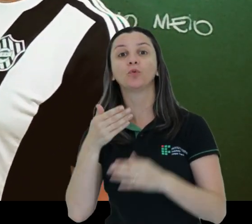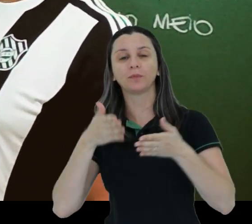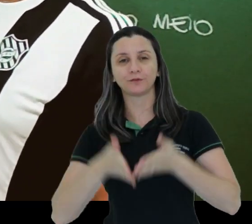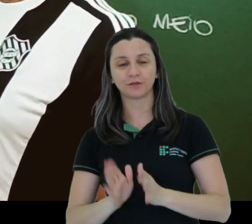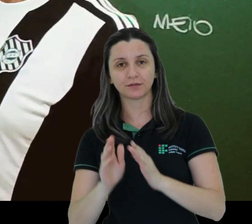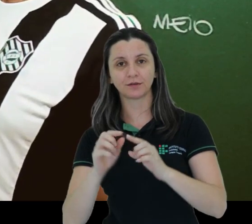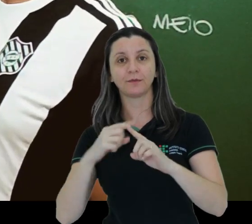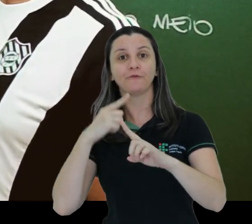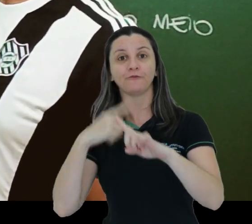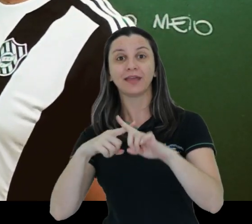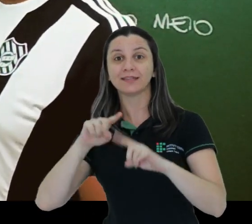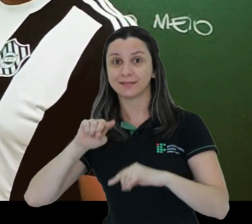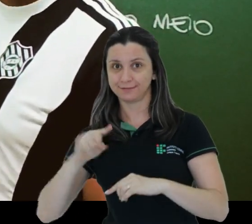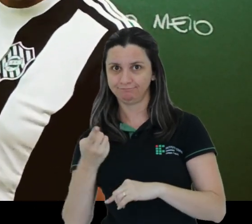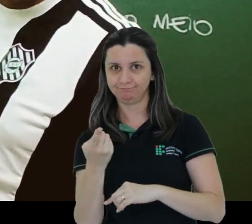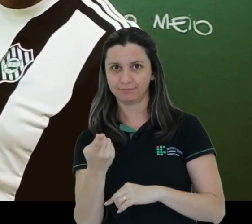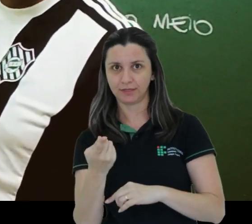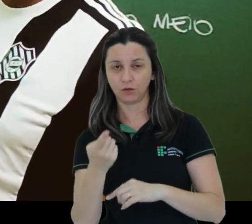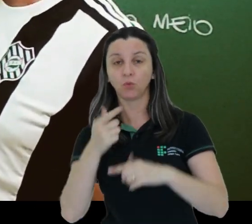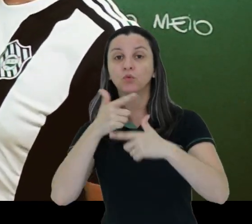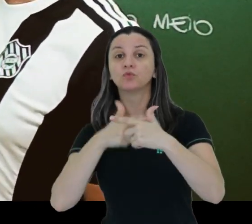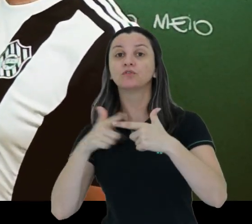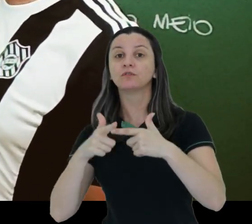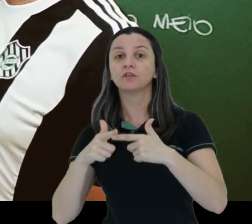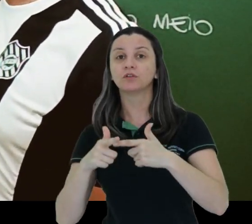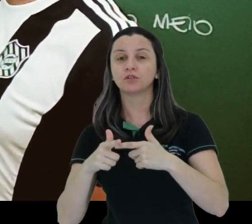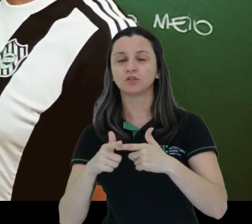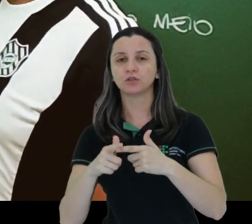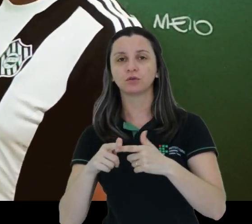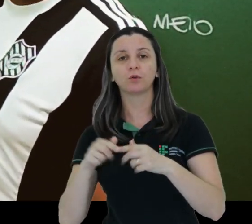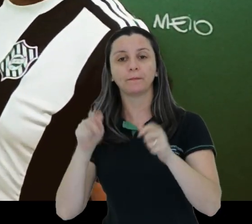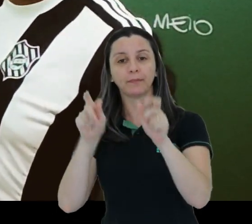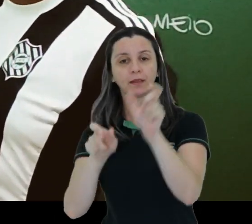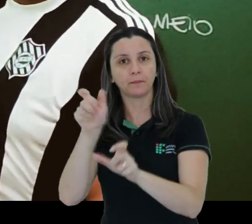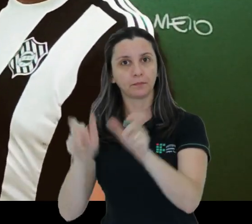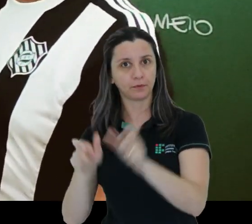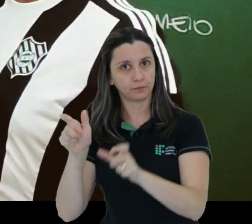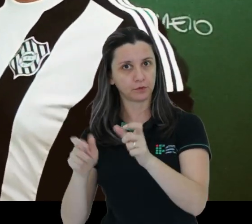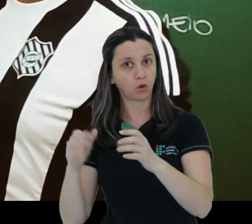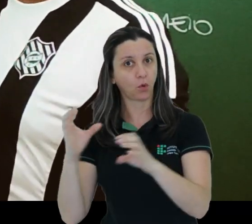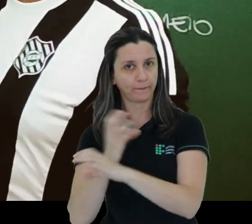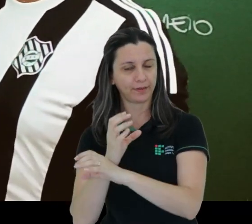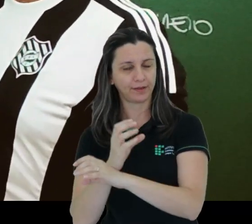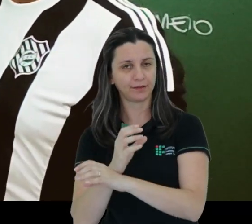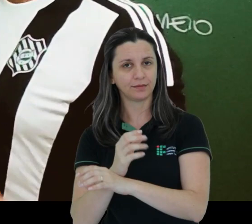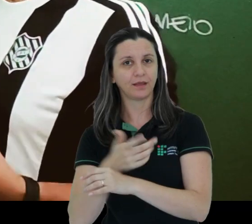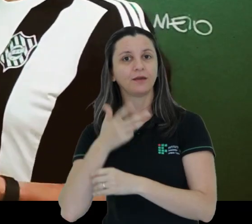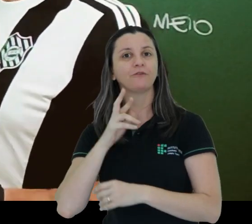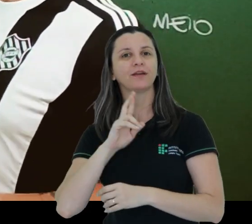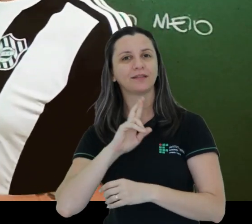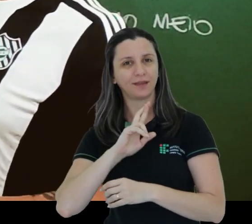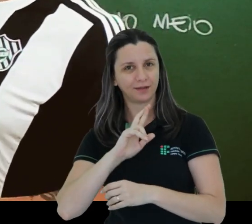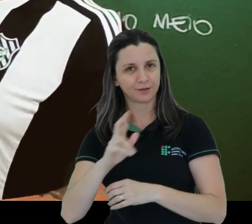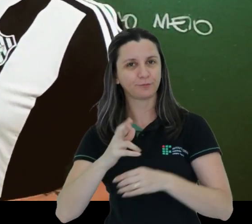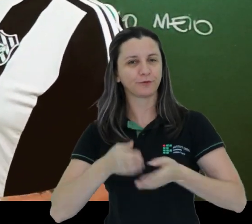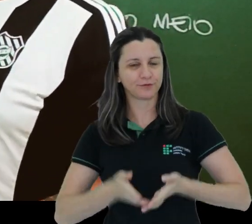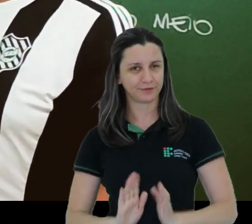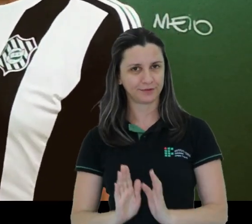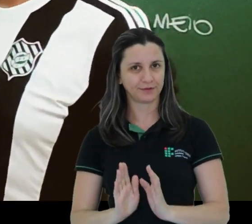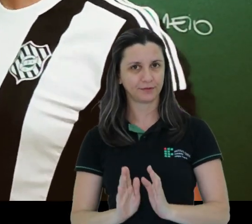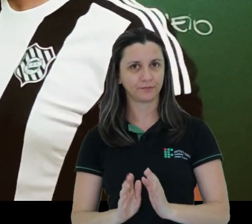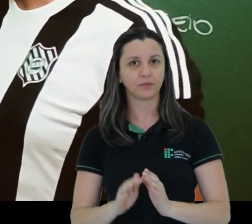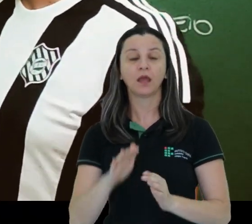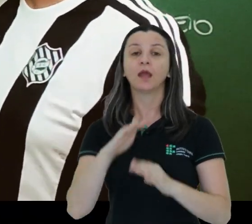de nascimento vezes 1000 dividido pela população, o total de habitantes, eu vou ter qual é a taxa